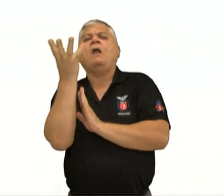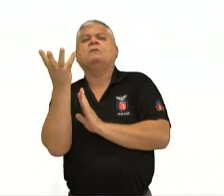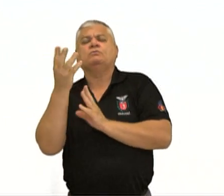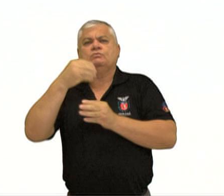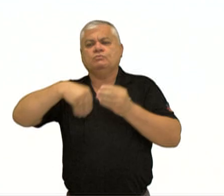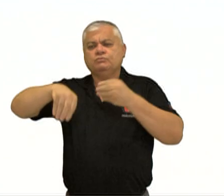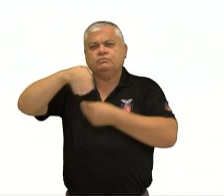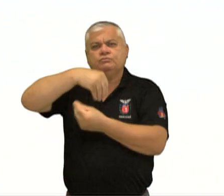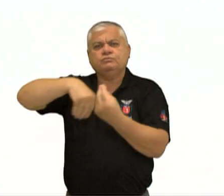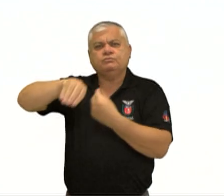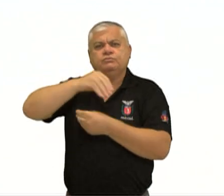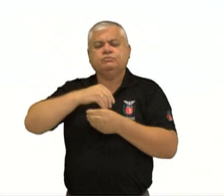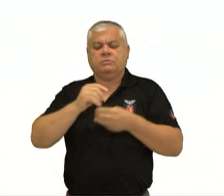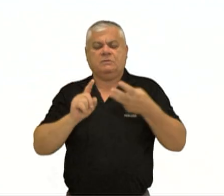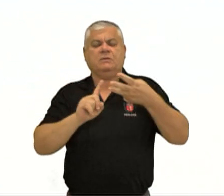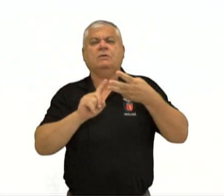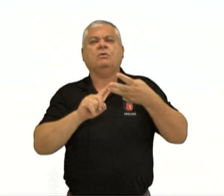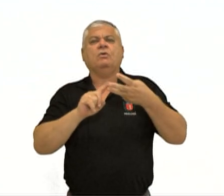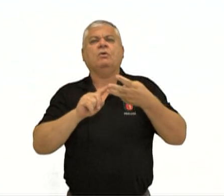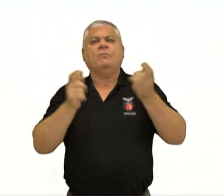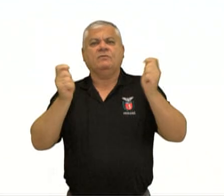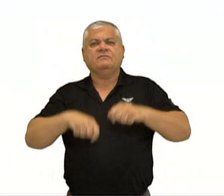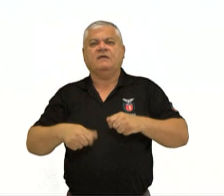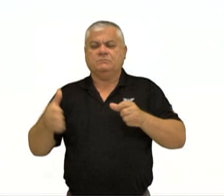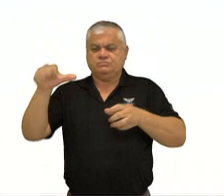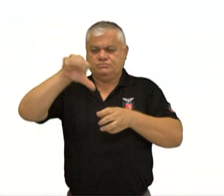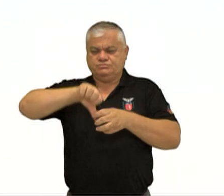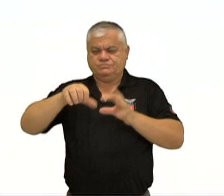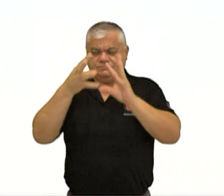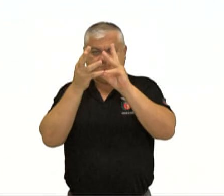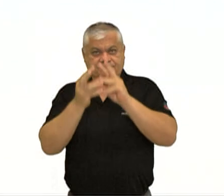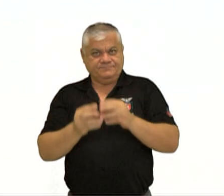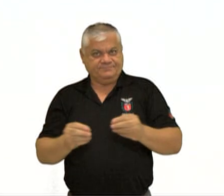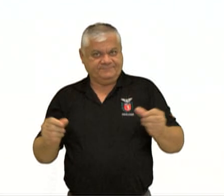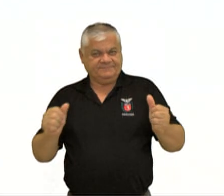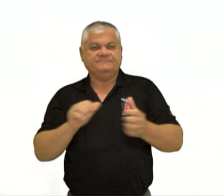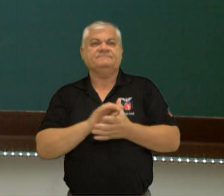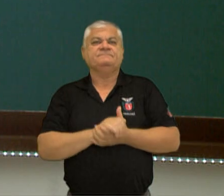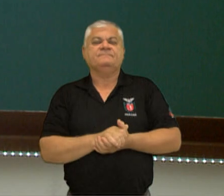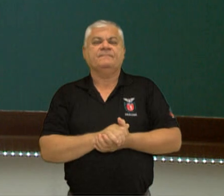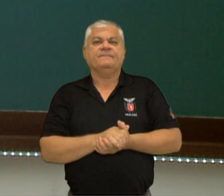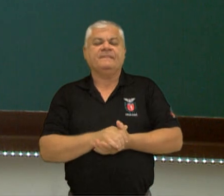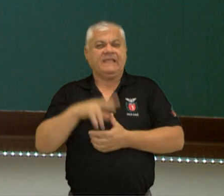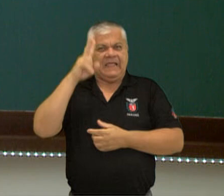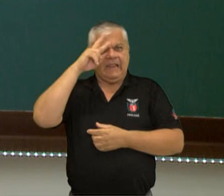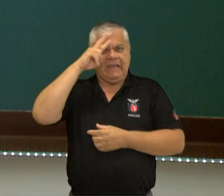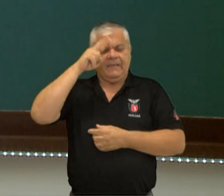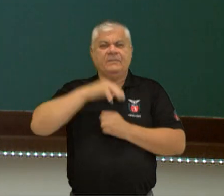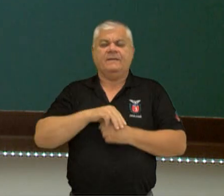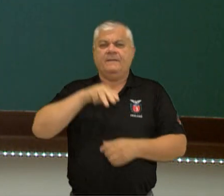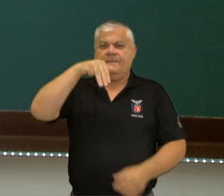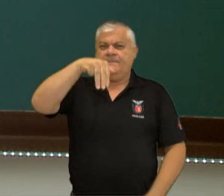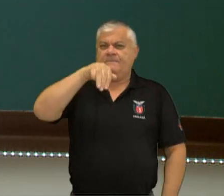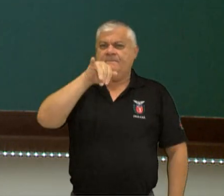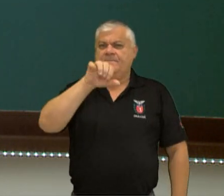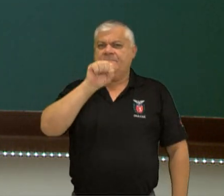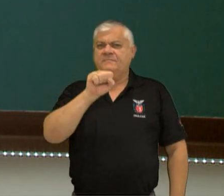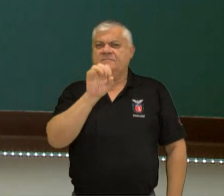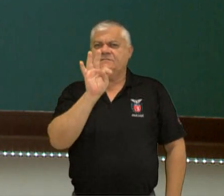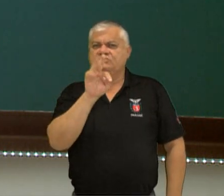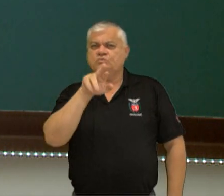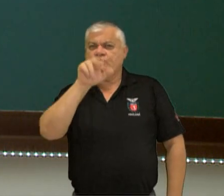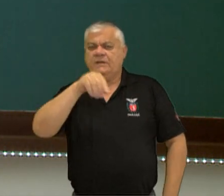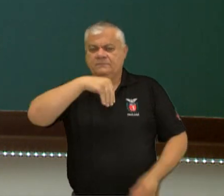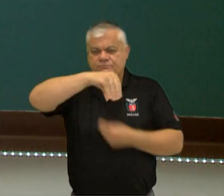e como podemos fazer uma solução diluída? Então vamos lembrar um pouquinho do conceito de mistura. Então as